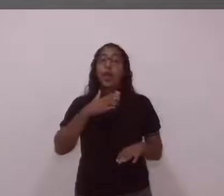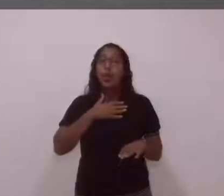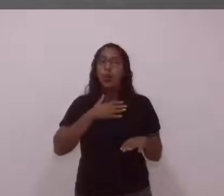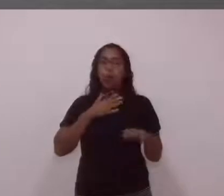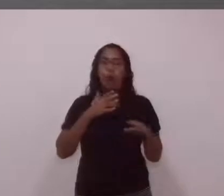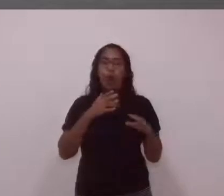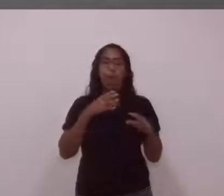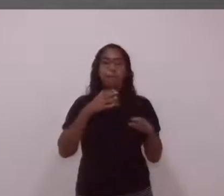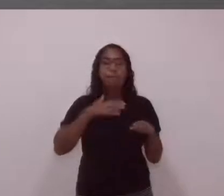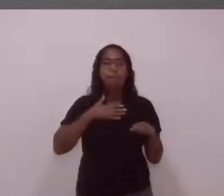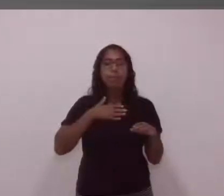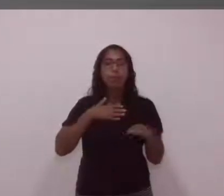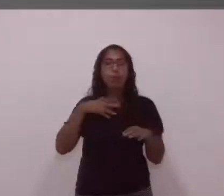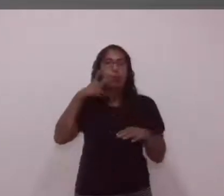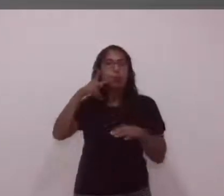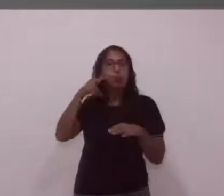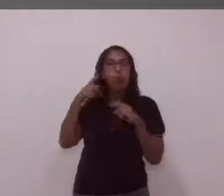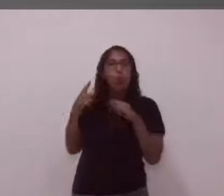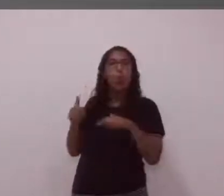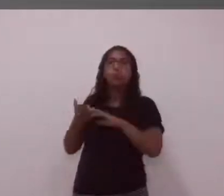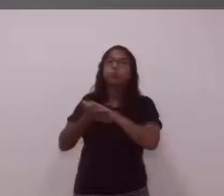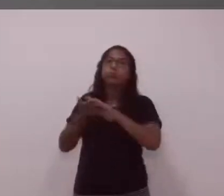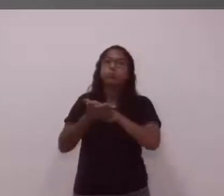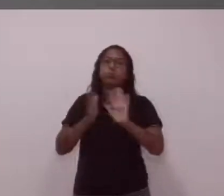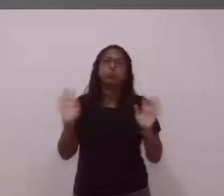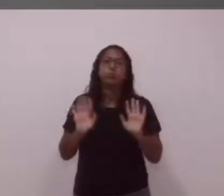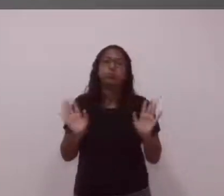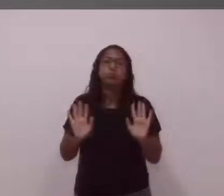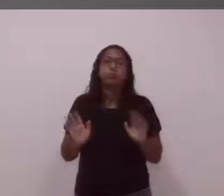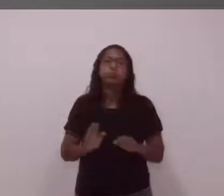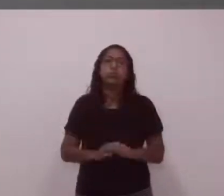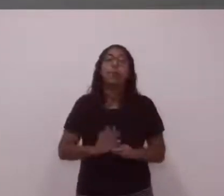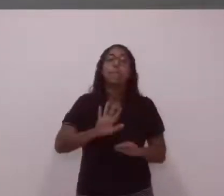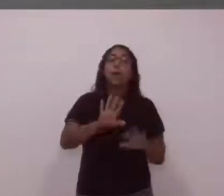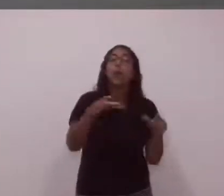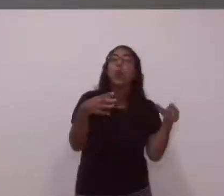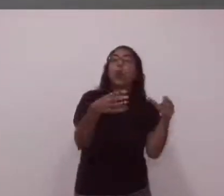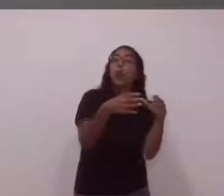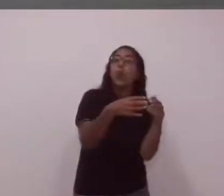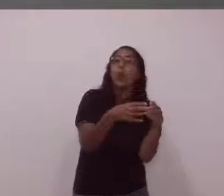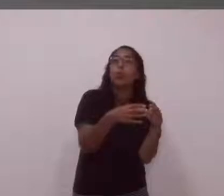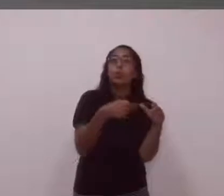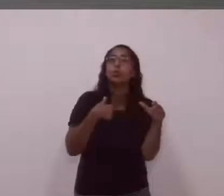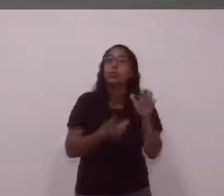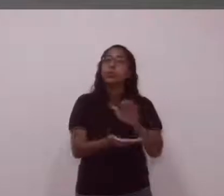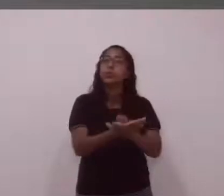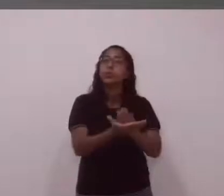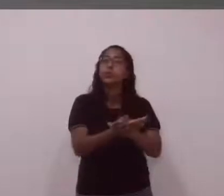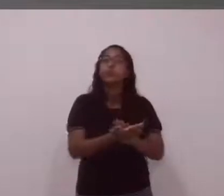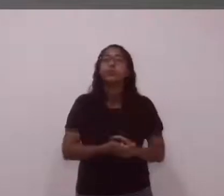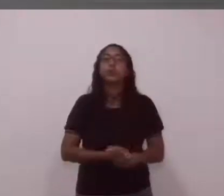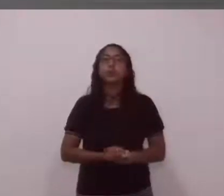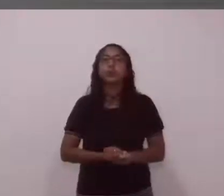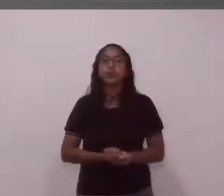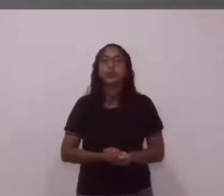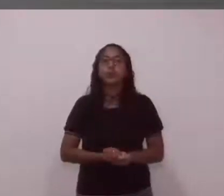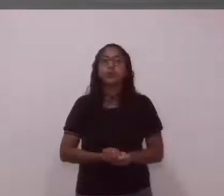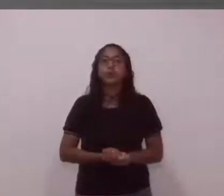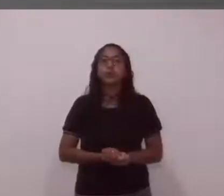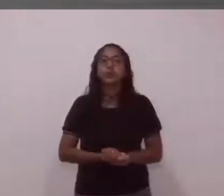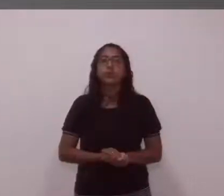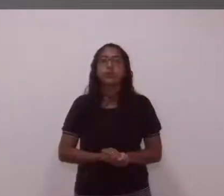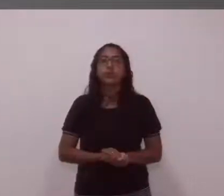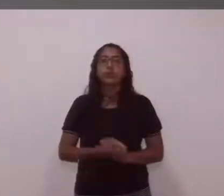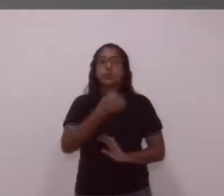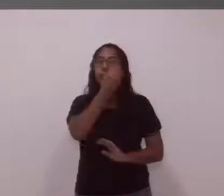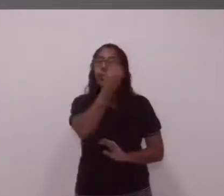mas contra algumas pessoas que fazem parte dele não necessariamente vereadores mas lá em cima enfim